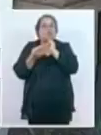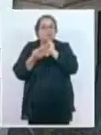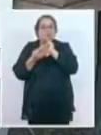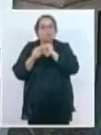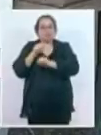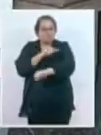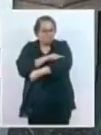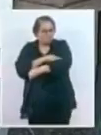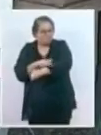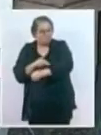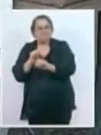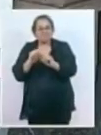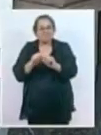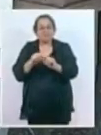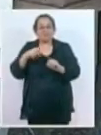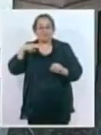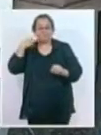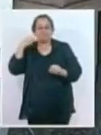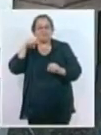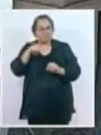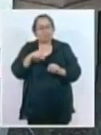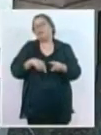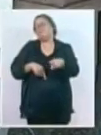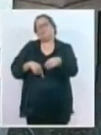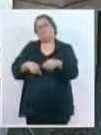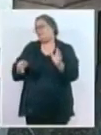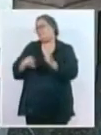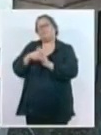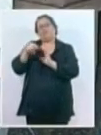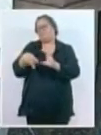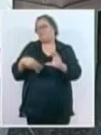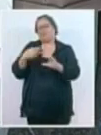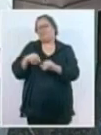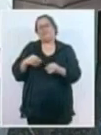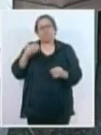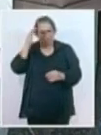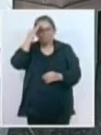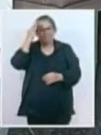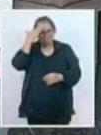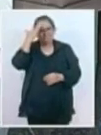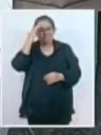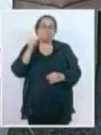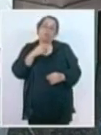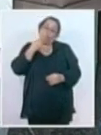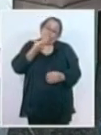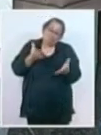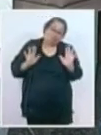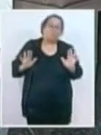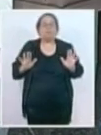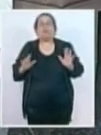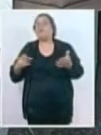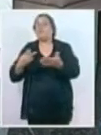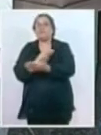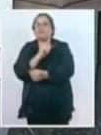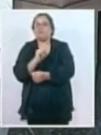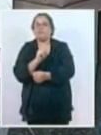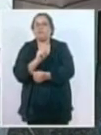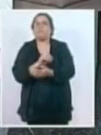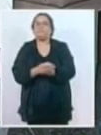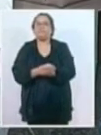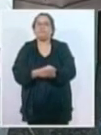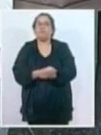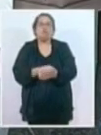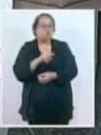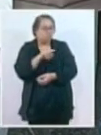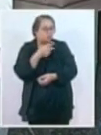são vereadores aqui na casa. Você é de casa, não precisa formalidade, mas eu entendo, eu respeito. Mas eu falo. Então, o que, que acontece? O senhor